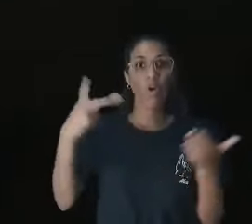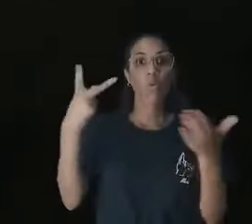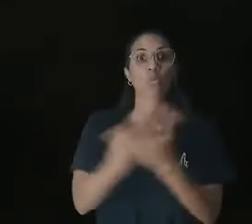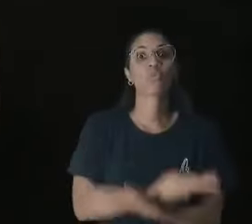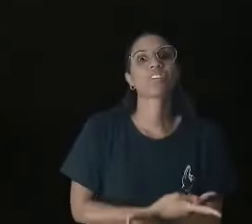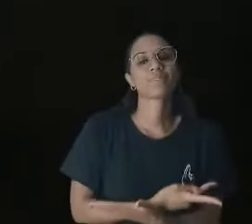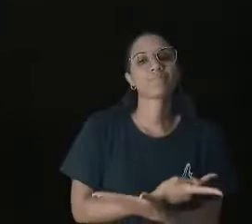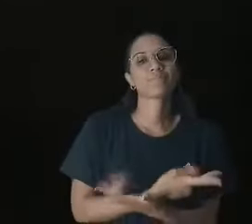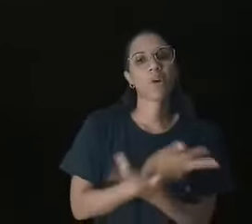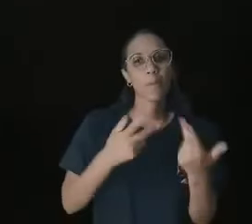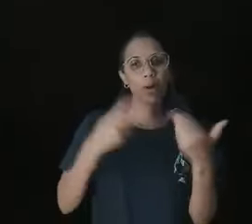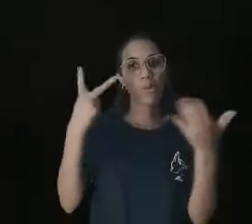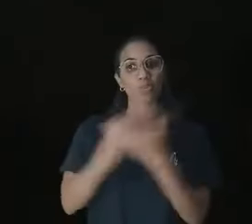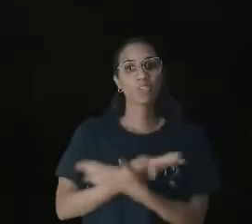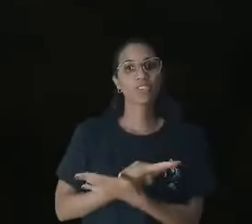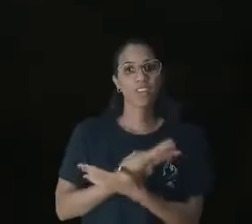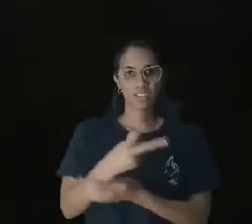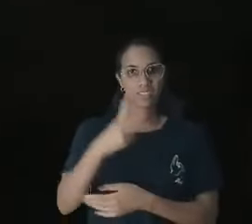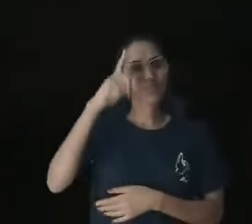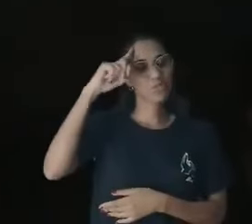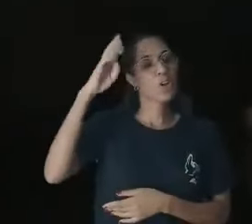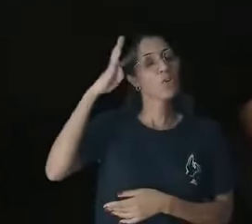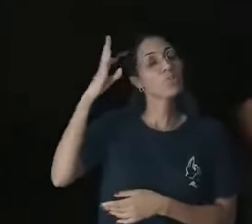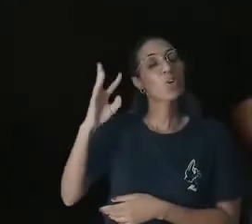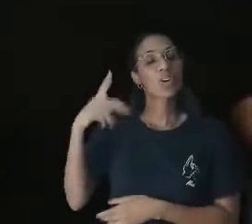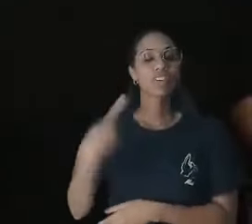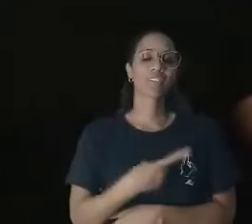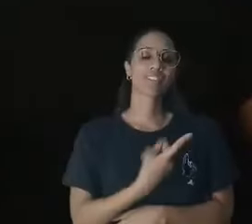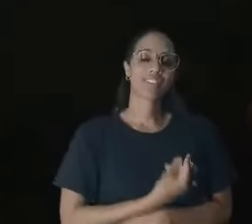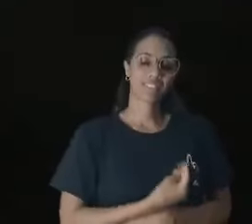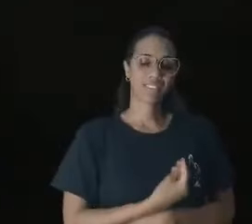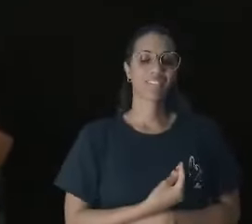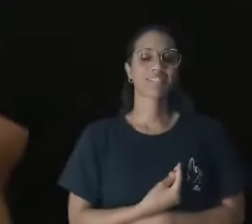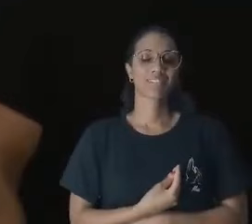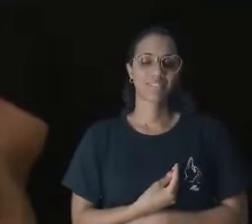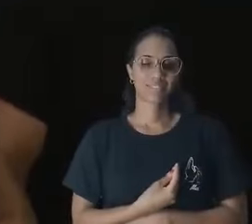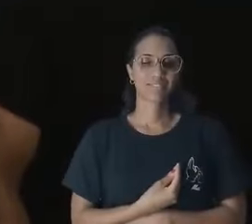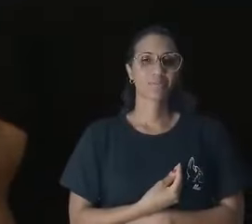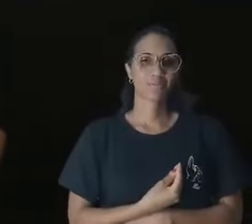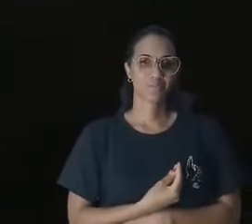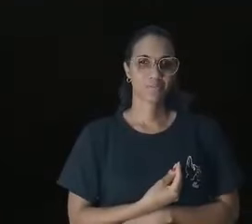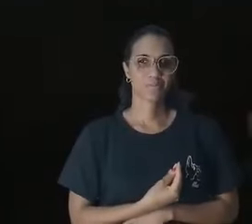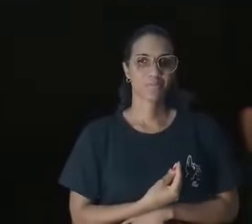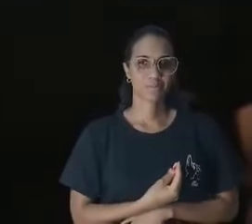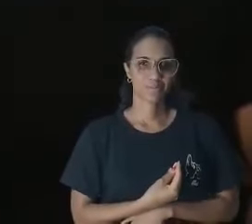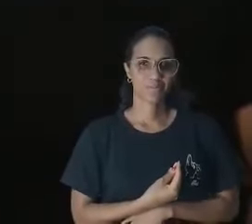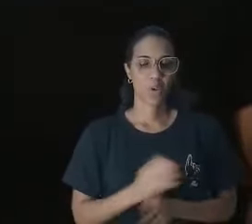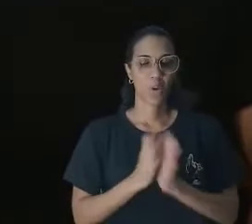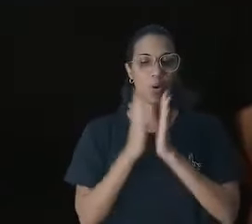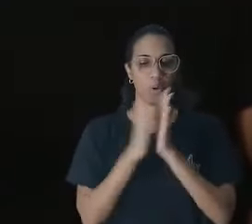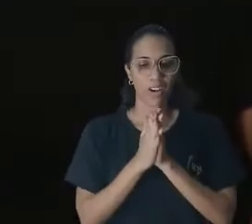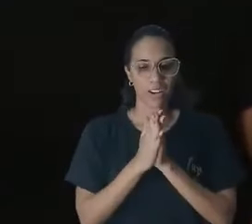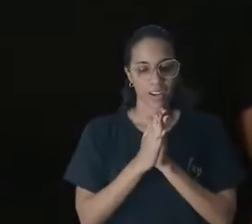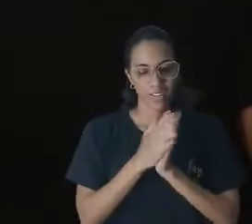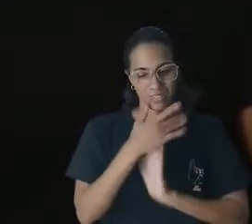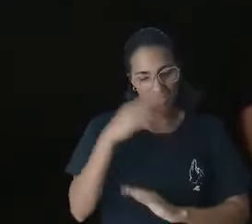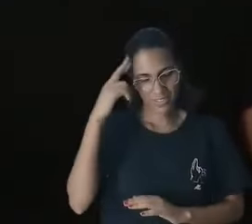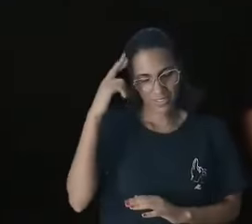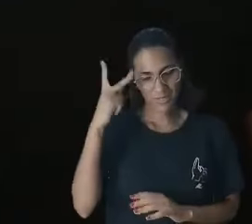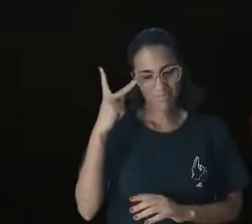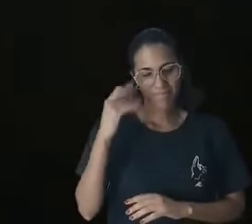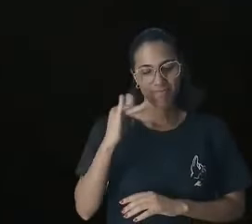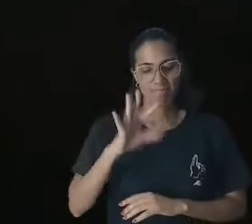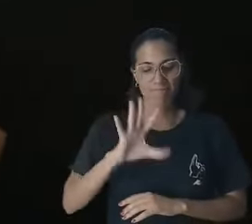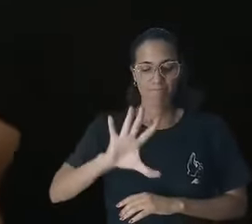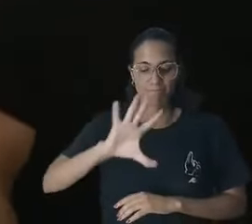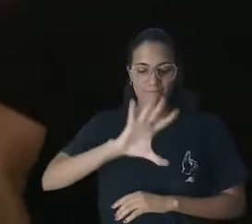entrar na prática do dia a dia, nas nossas vidas. Oremos ao Senhor. Pai